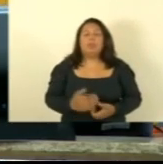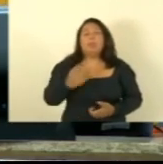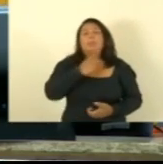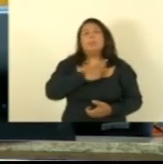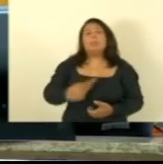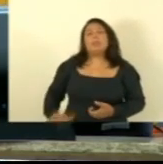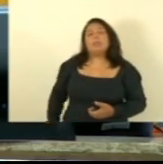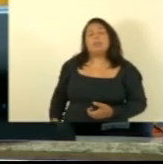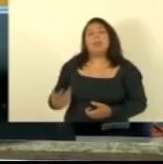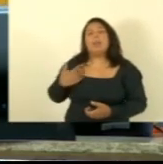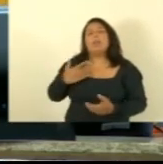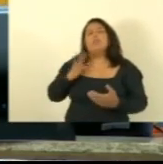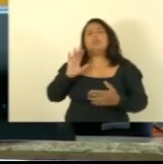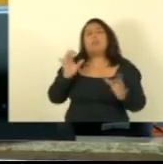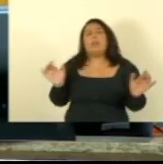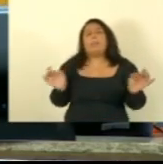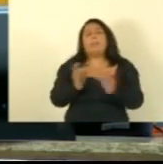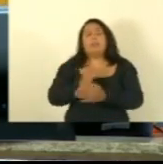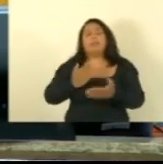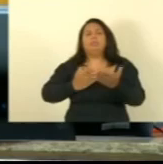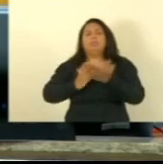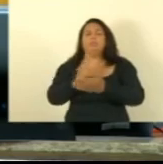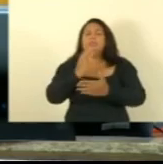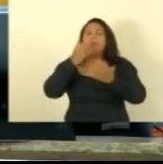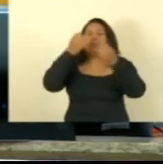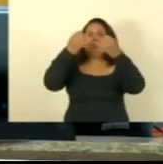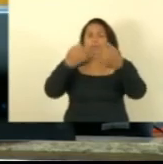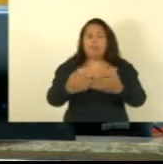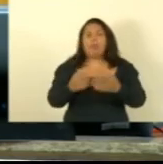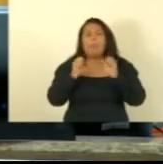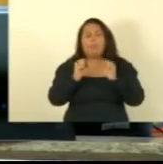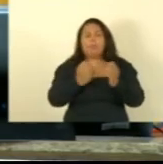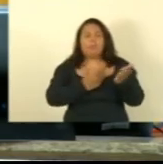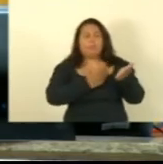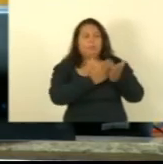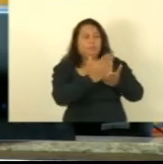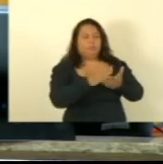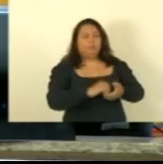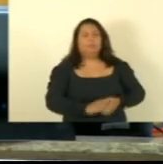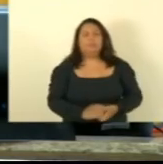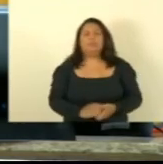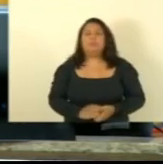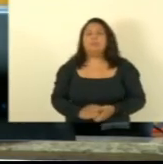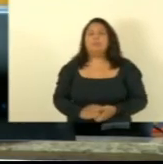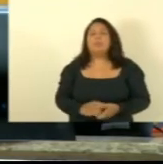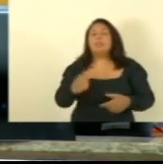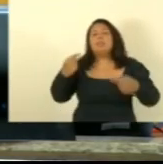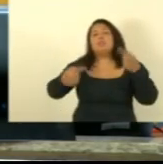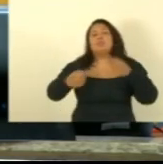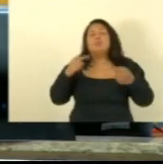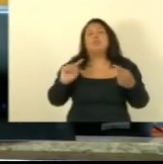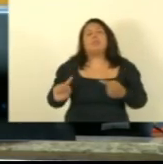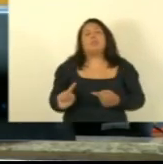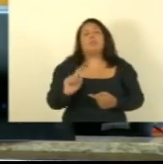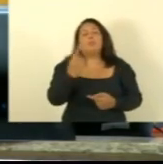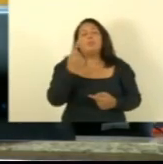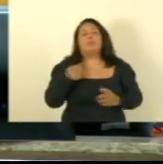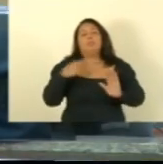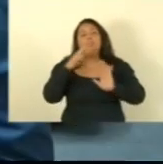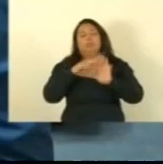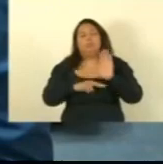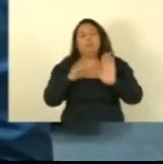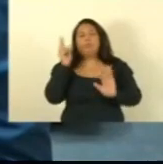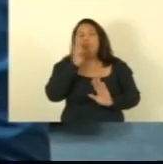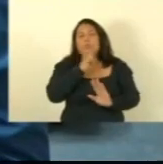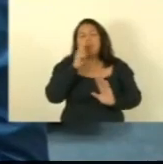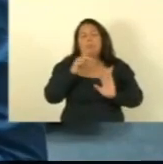Presidente, estou apto para relatar. Estando apto para relatar, com a palavra o deputado Mazinho dos Anjos. Discussão única em regime de urgência,